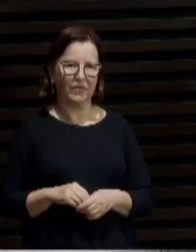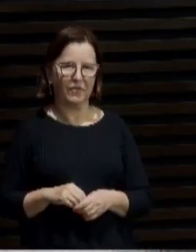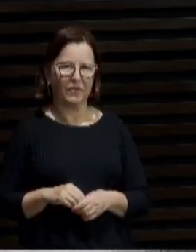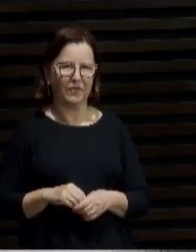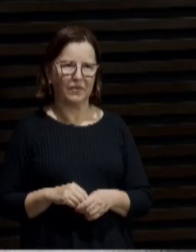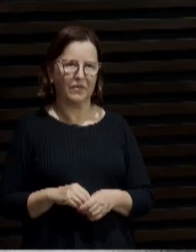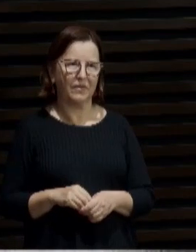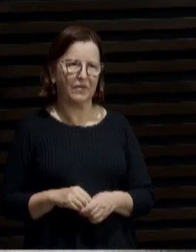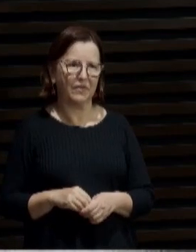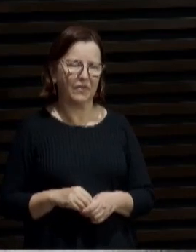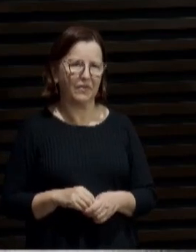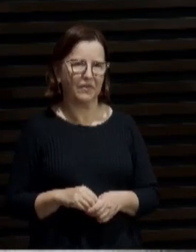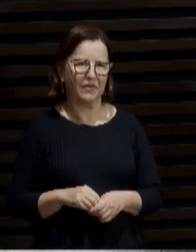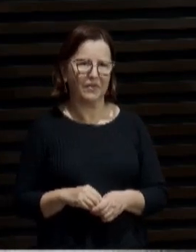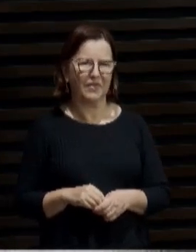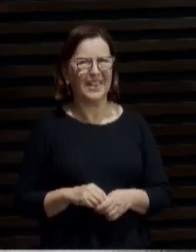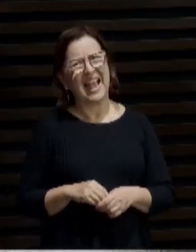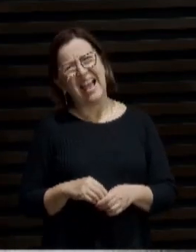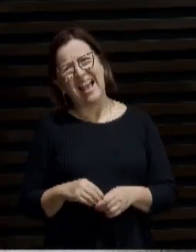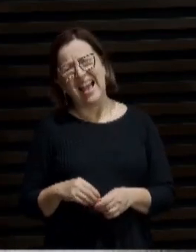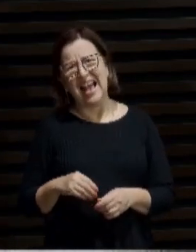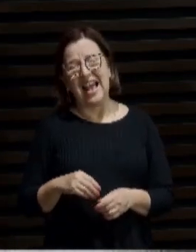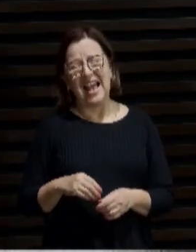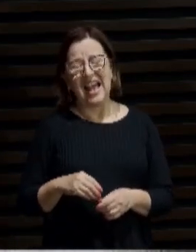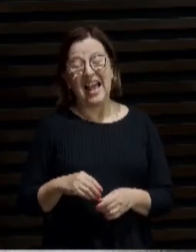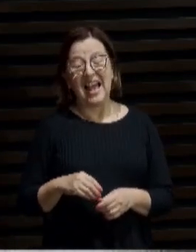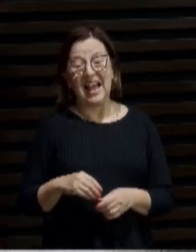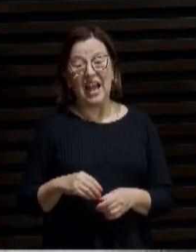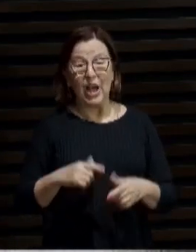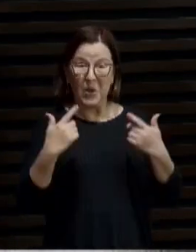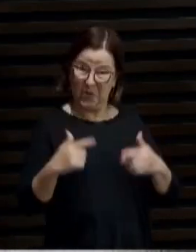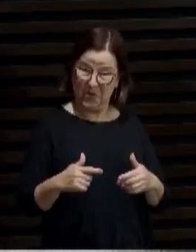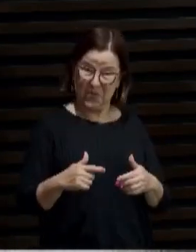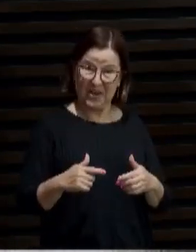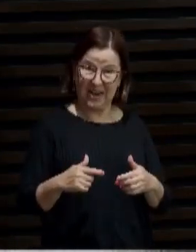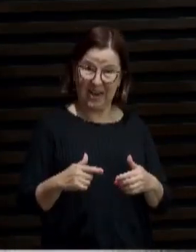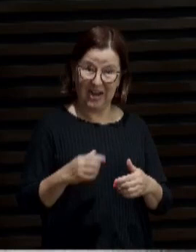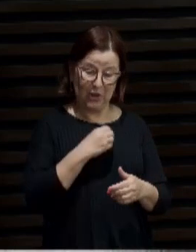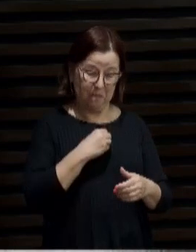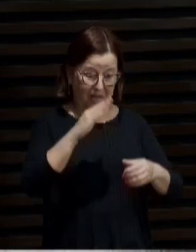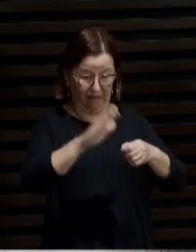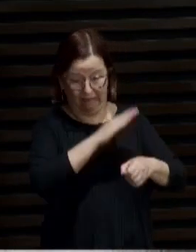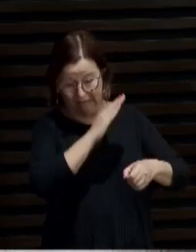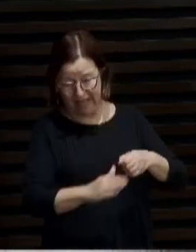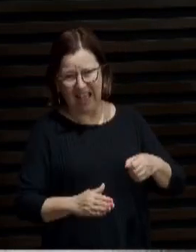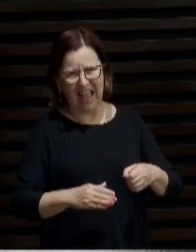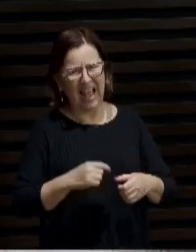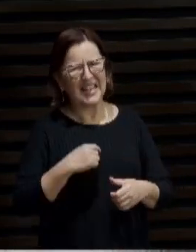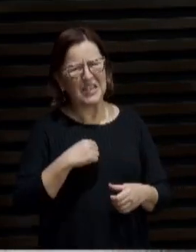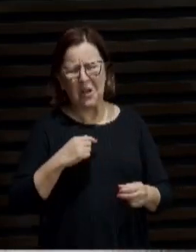contas, onde abundou o pecado, superabundou a graça. Então eu vou pecar mais para ter mais graça. Você já chegou a pensar assim, meu